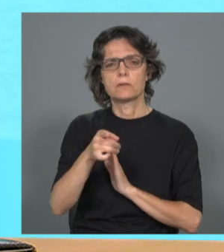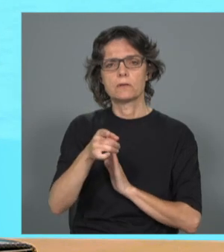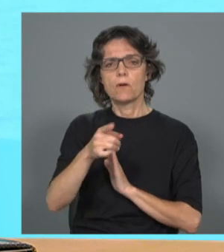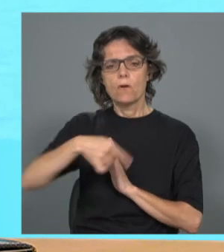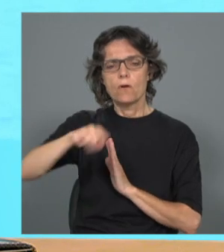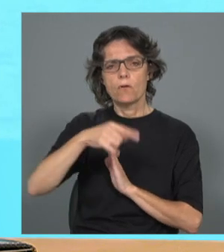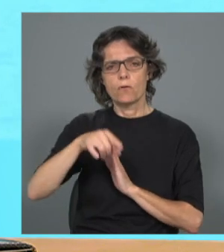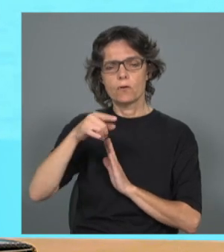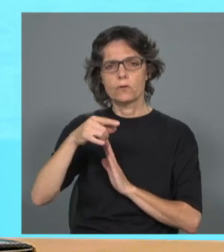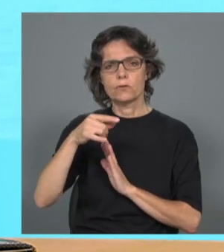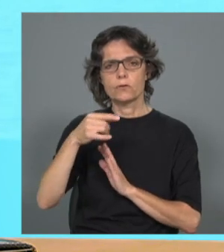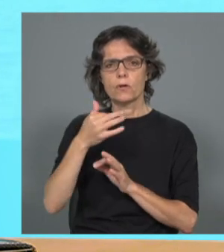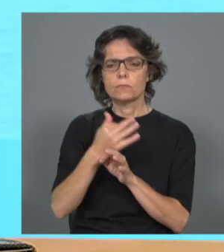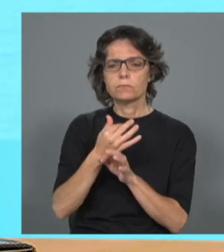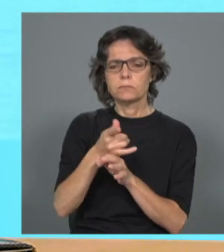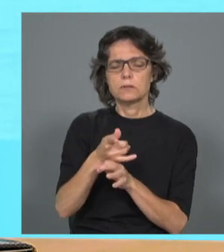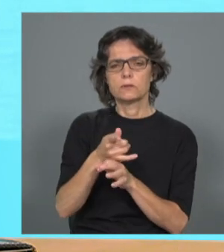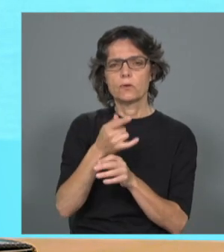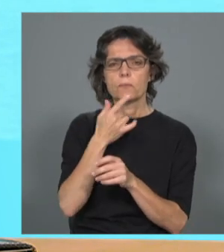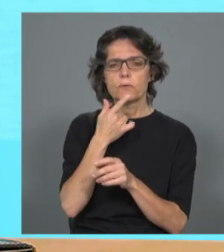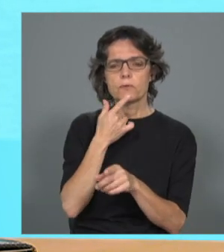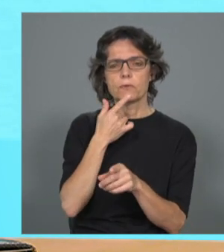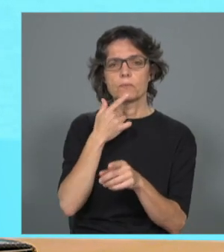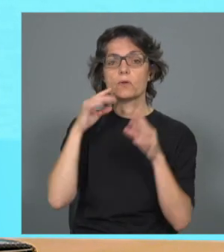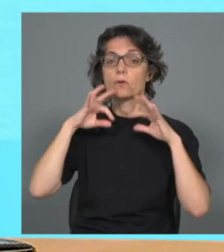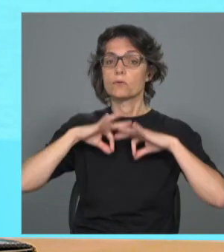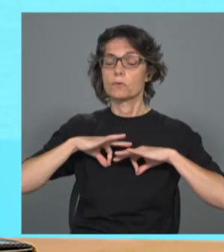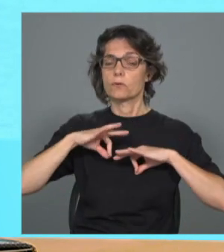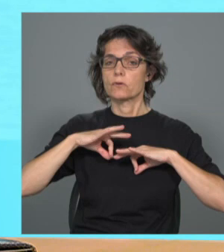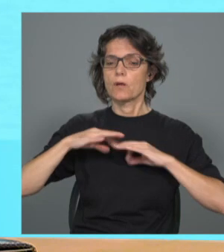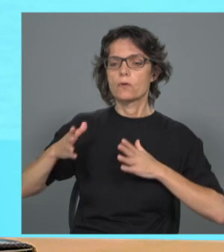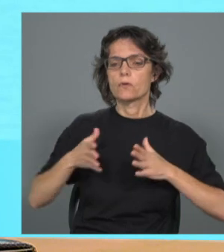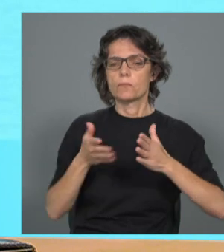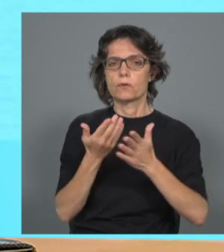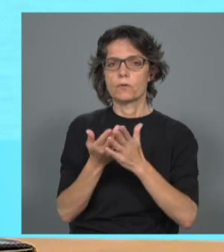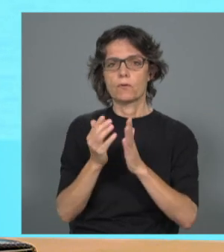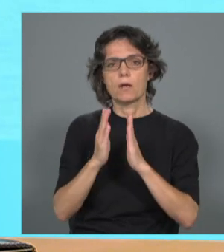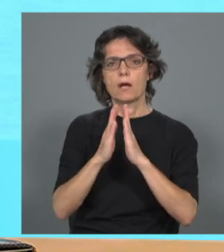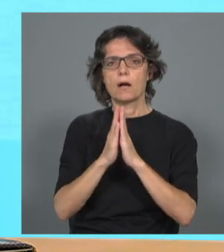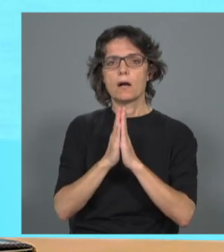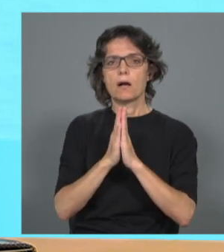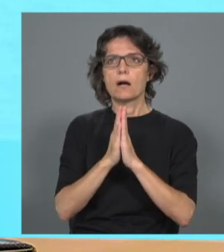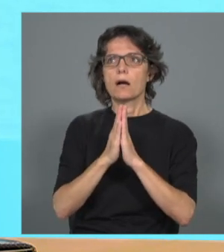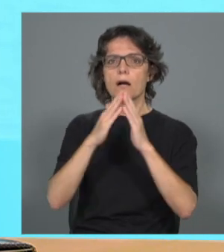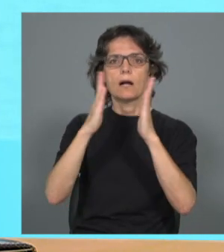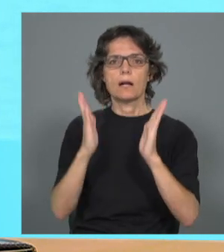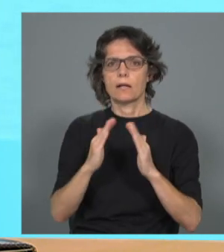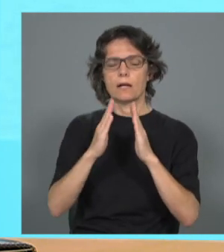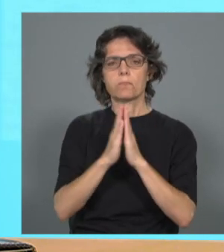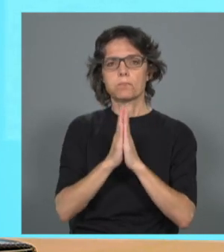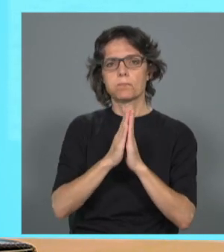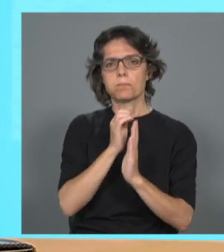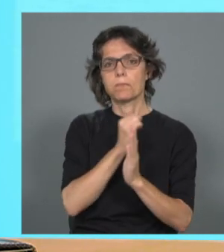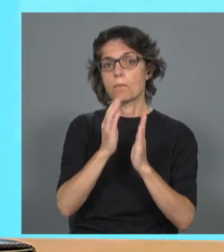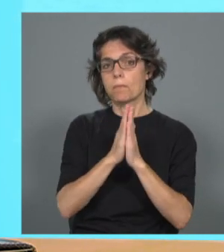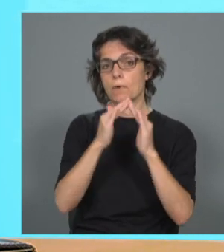e a tomar consciência que é o Espírito Santo que conduz a Igreja e da Igreja para o mundo também, pela forma como nós vivemos,